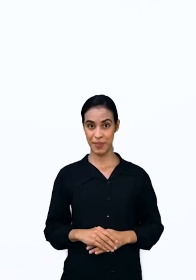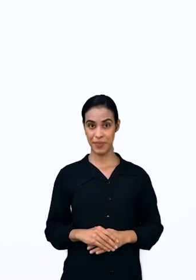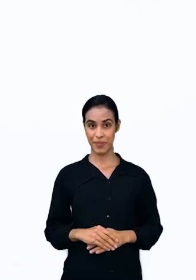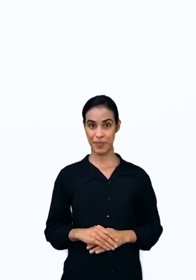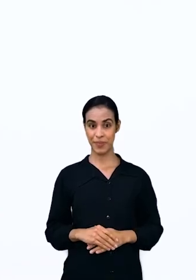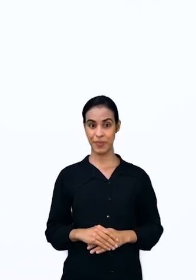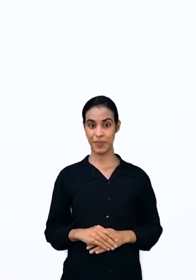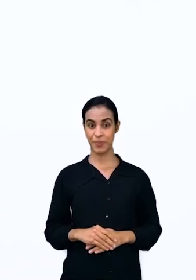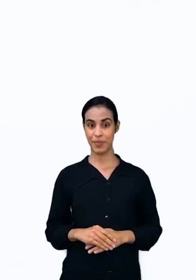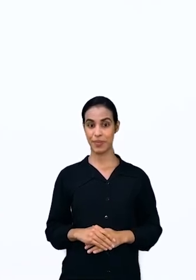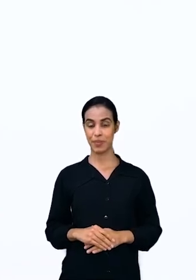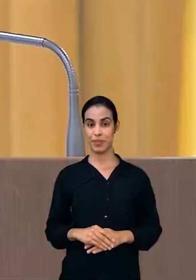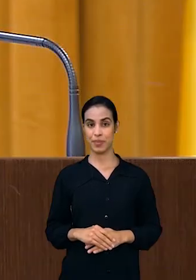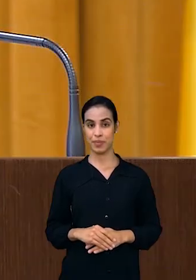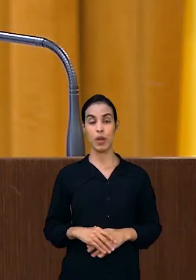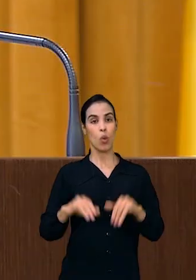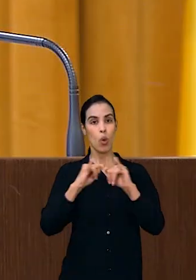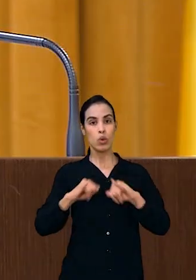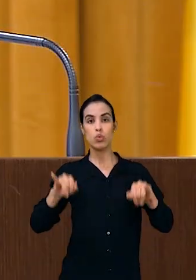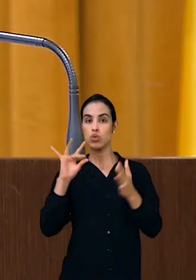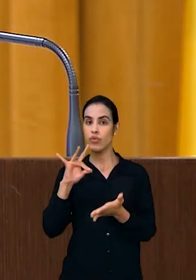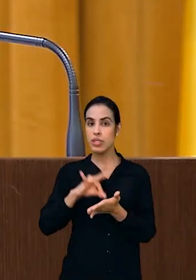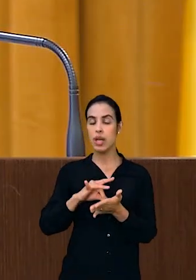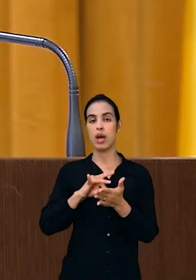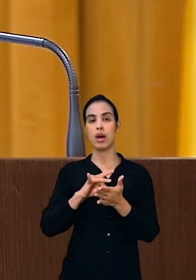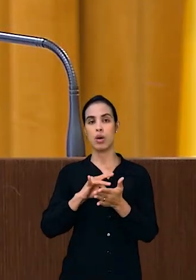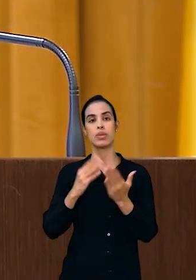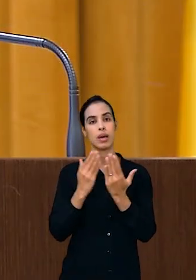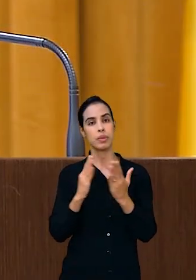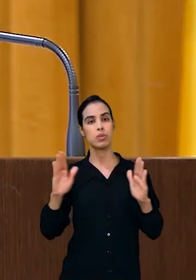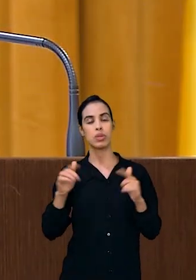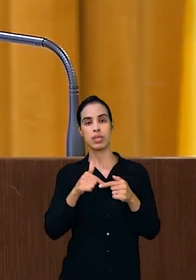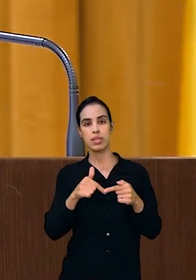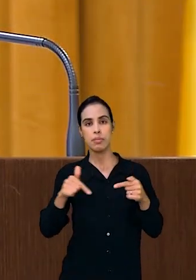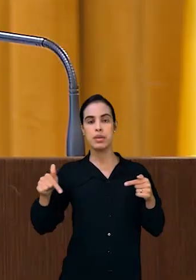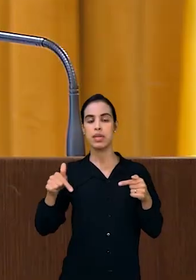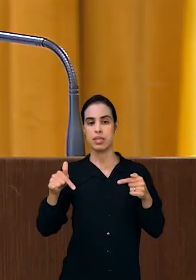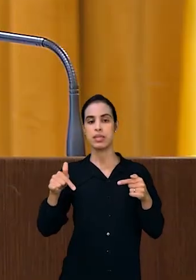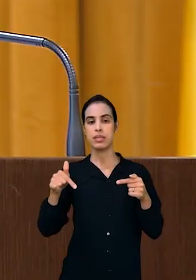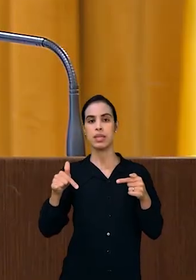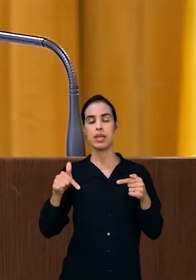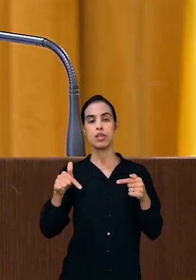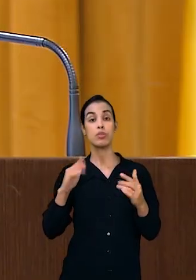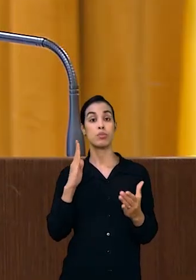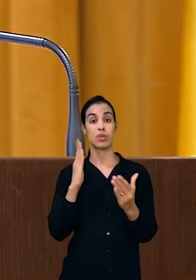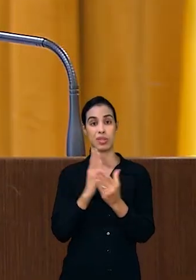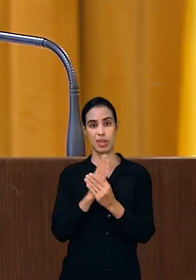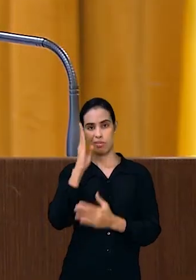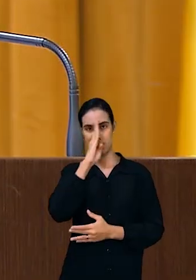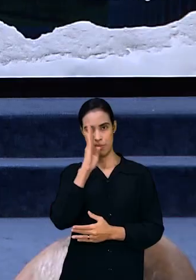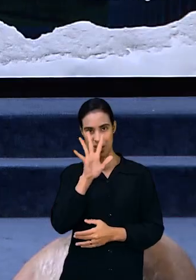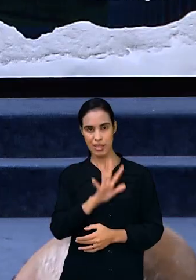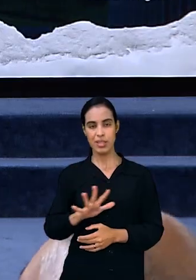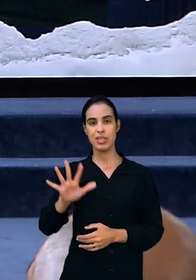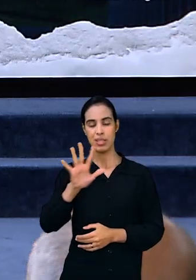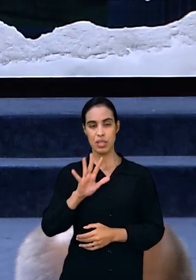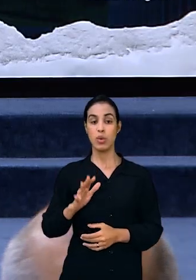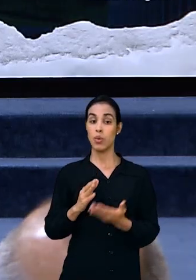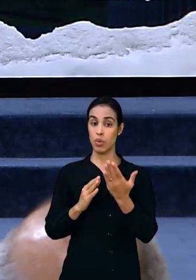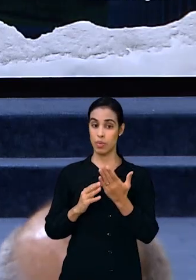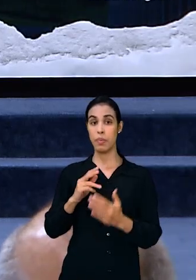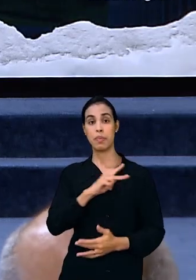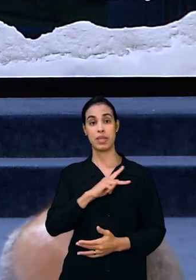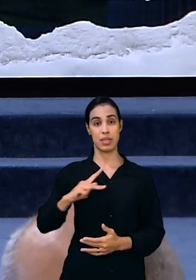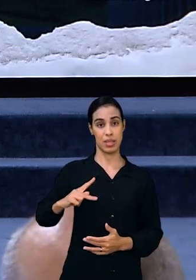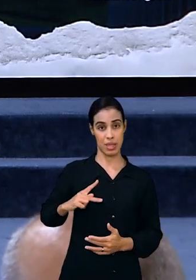ampliar a segurança jurídica. O anúncio oficial da abertura da Semana Nacional dos Precedentes Judiciais foi feito